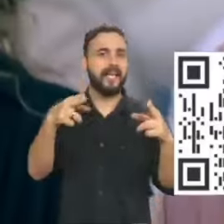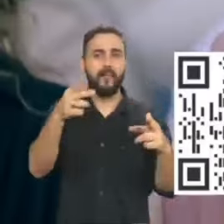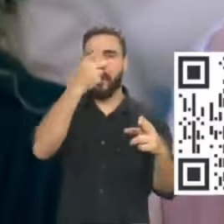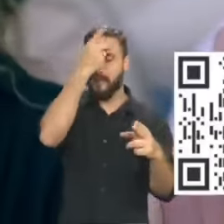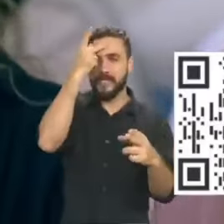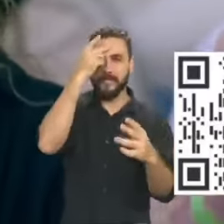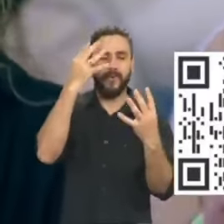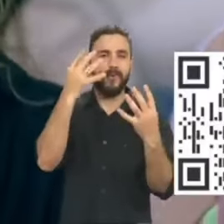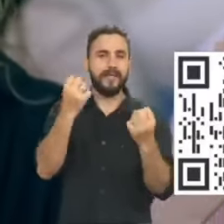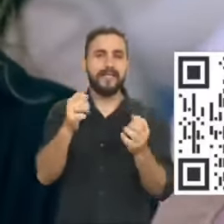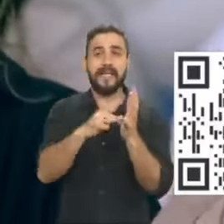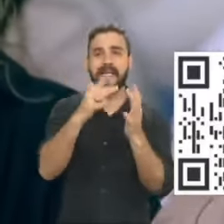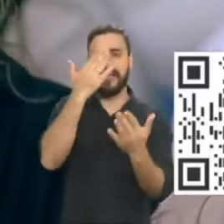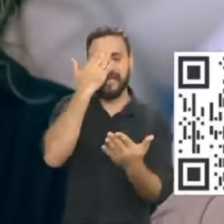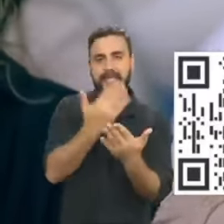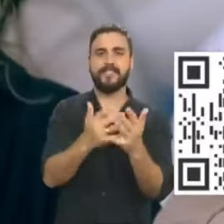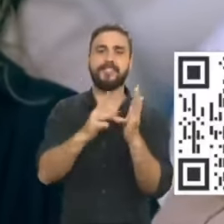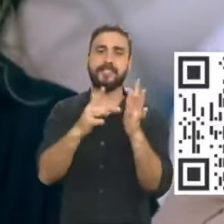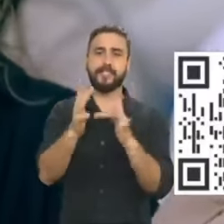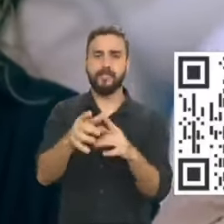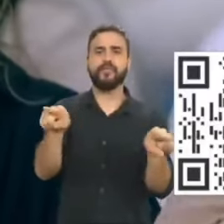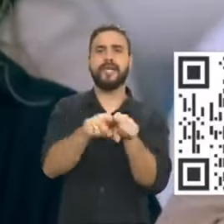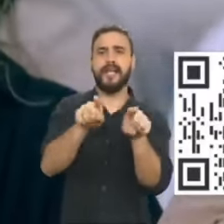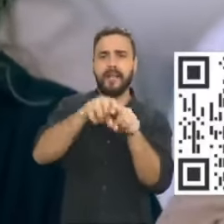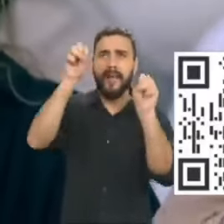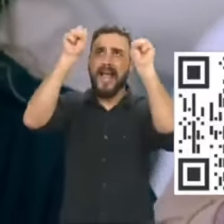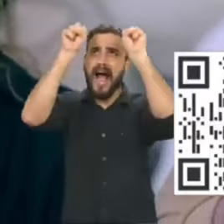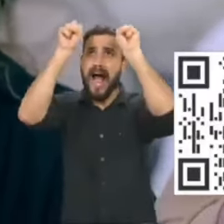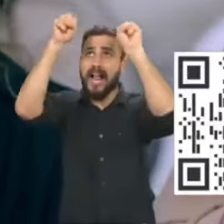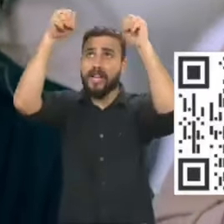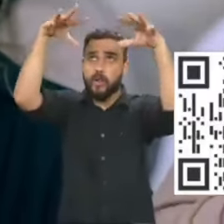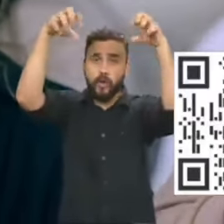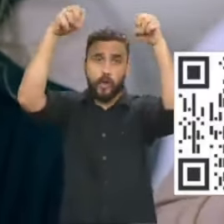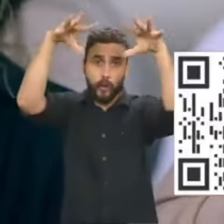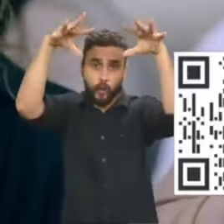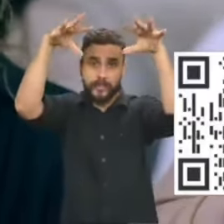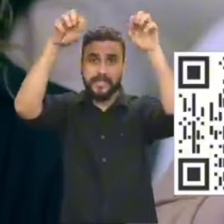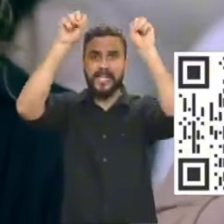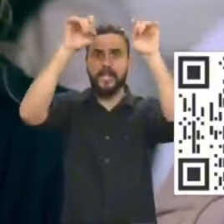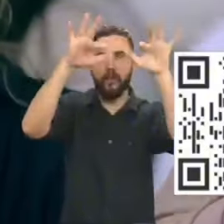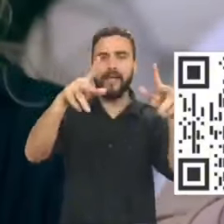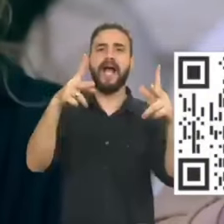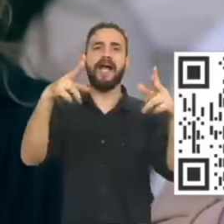estão posicionando o evangelho. Eu penso que,